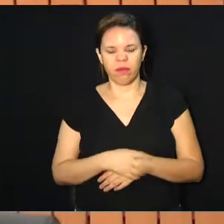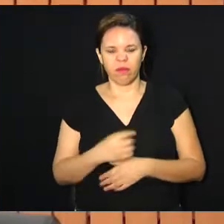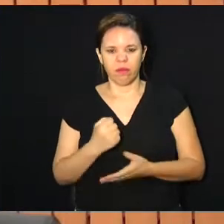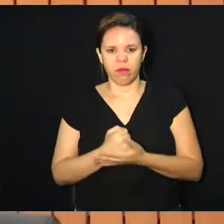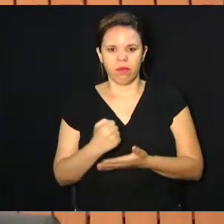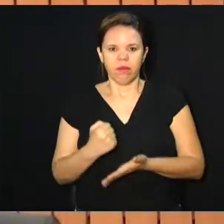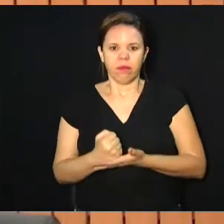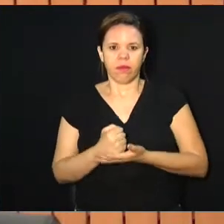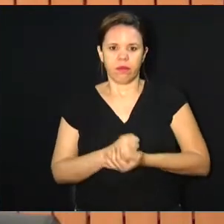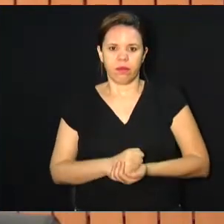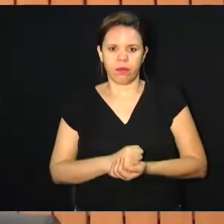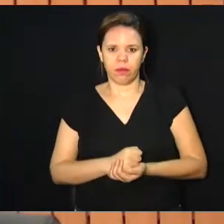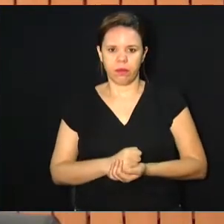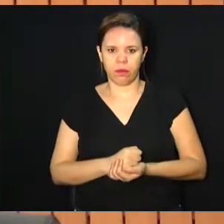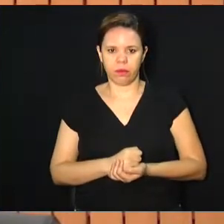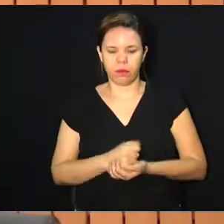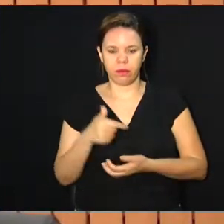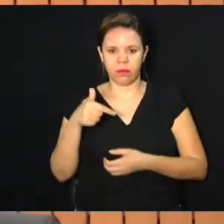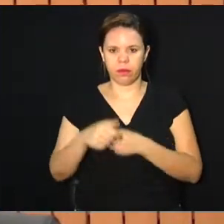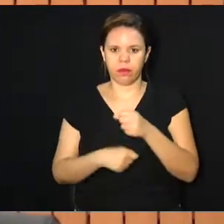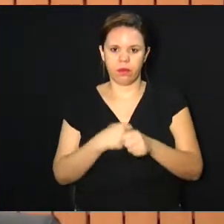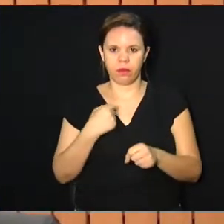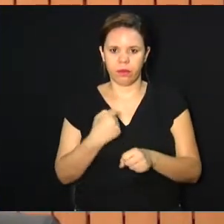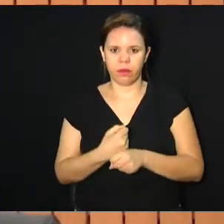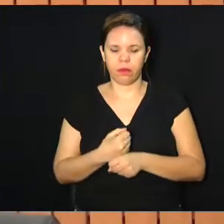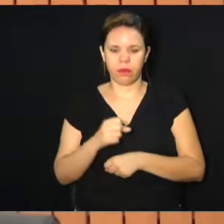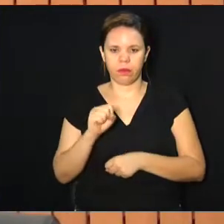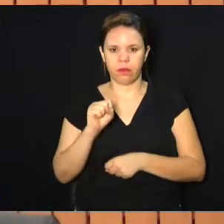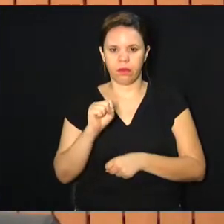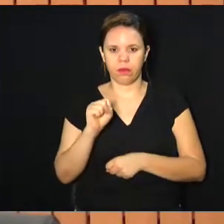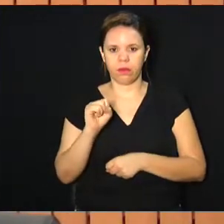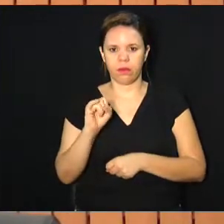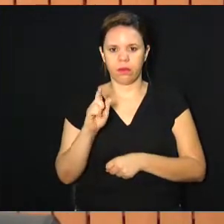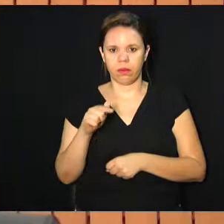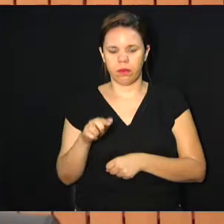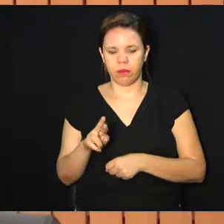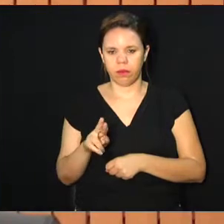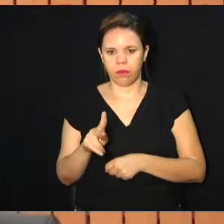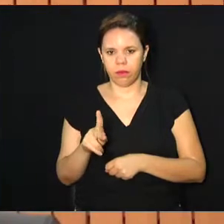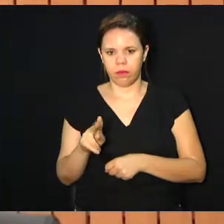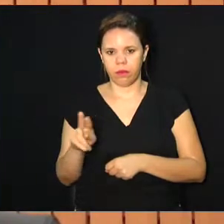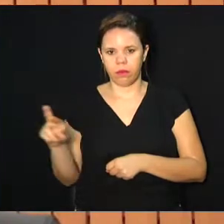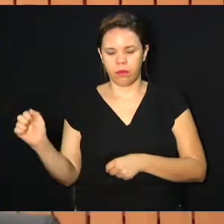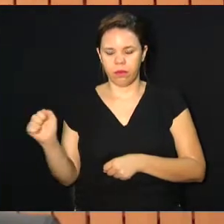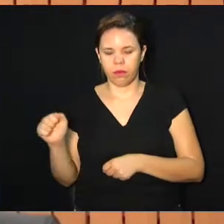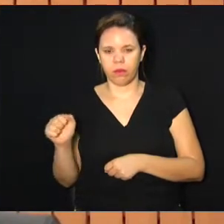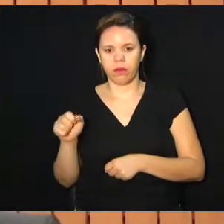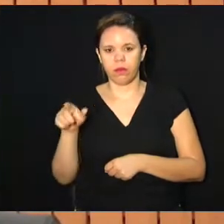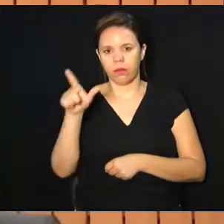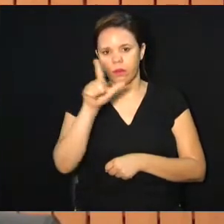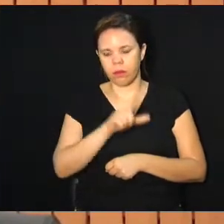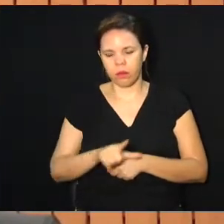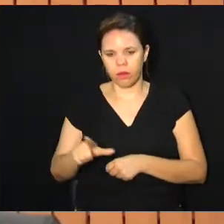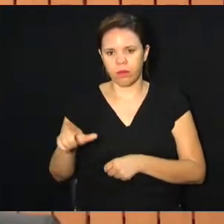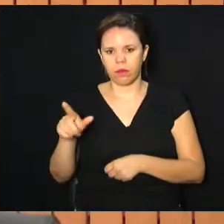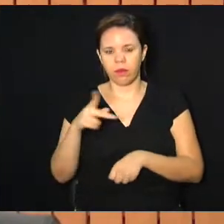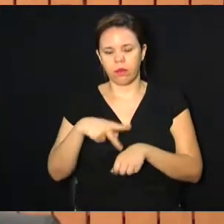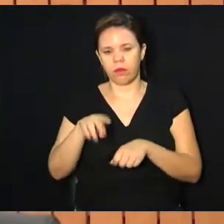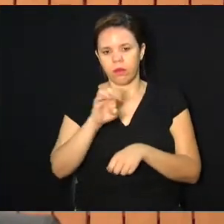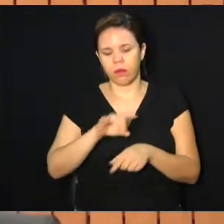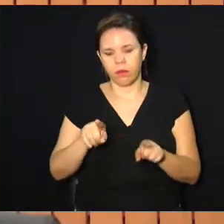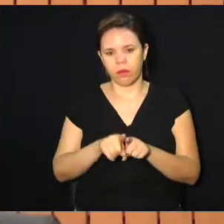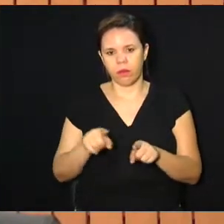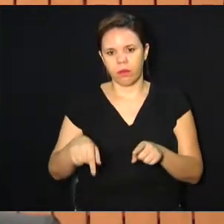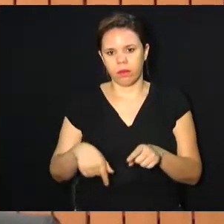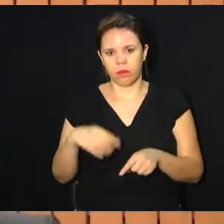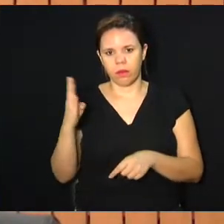vão ser, se não me engano, de 7 anos. Né? Singapura faz de 5, Londres faz de 7 também. E aqui no Brasil, a gente fica esse contrato de 15, em algum caso até 20